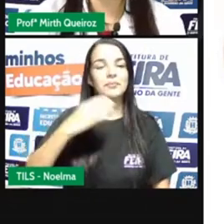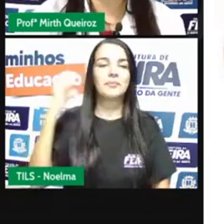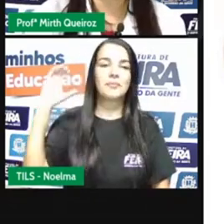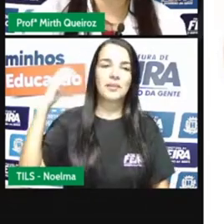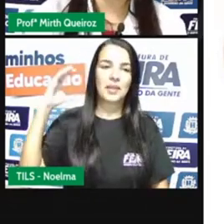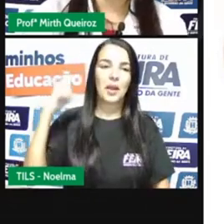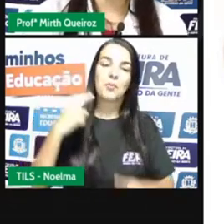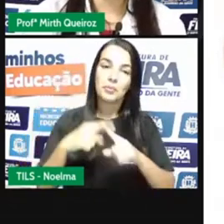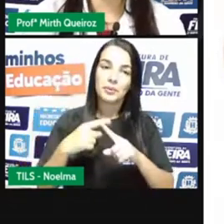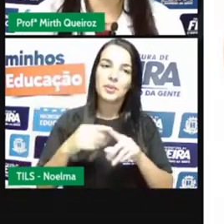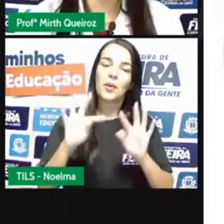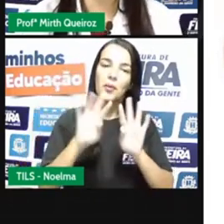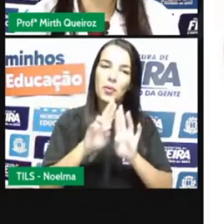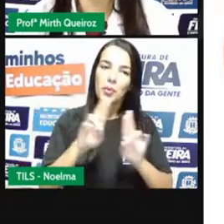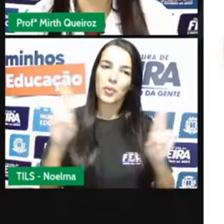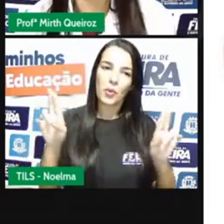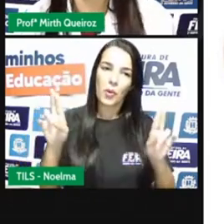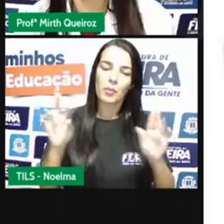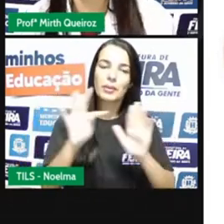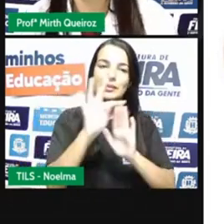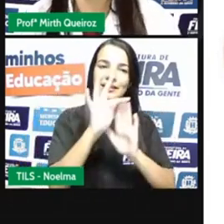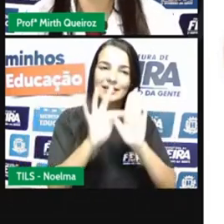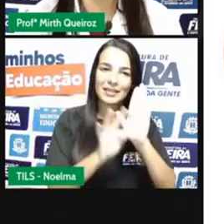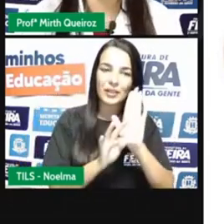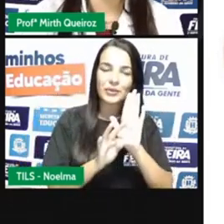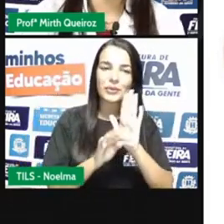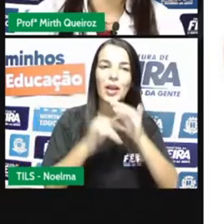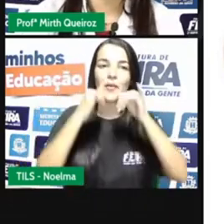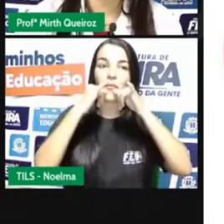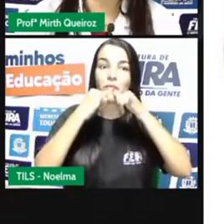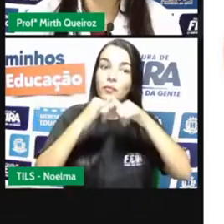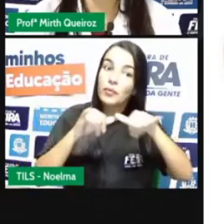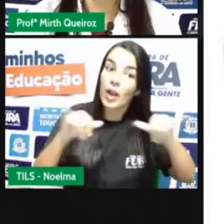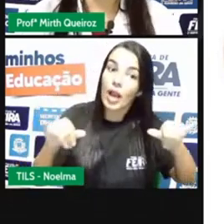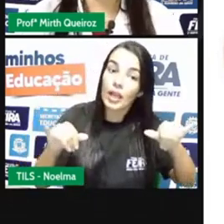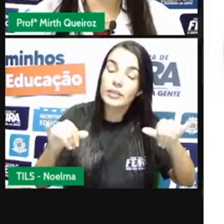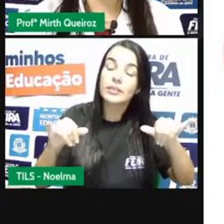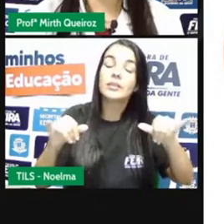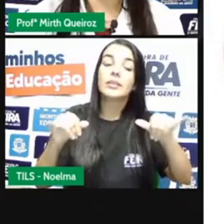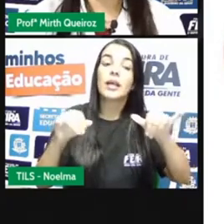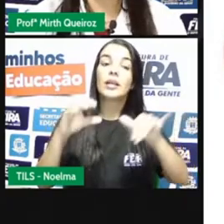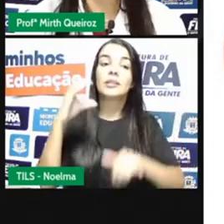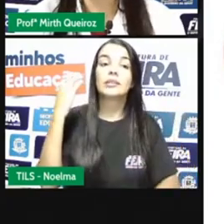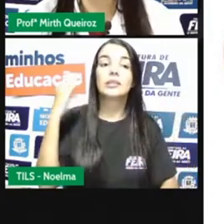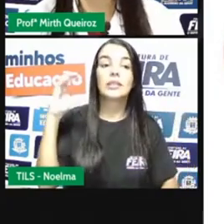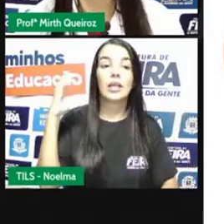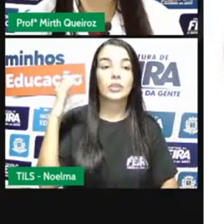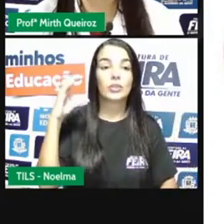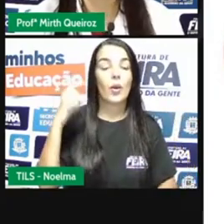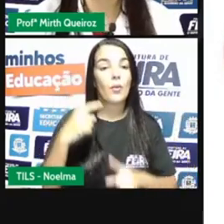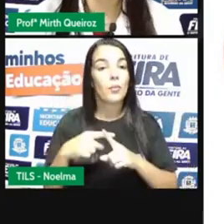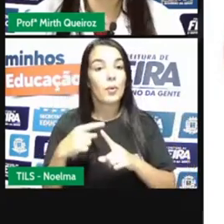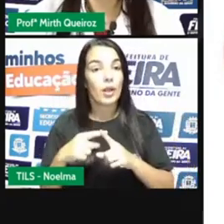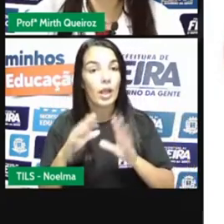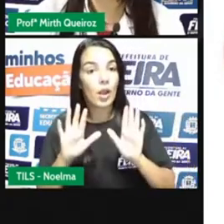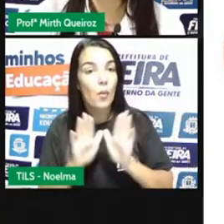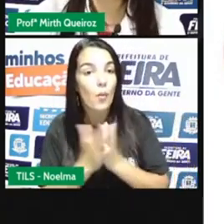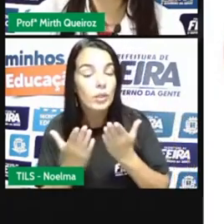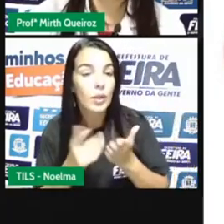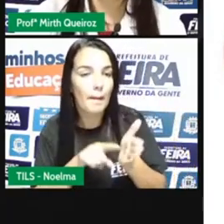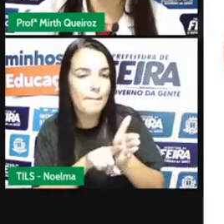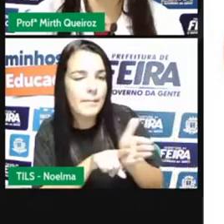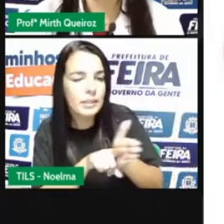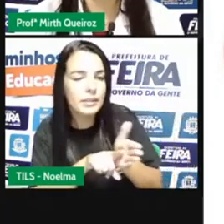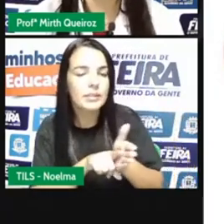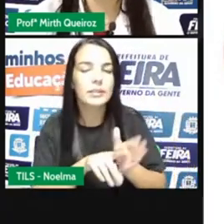isso que a gente chama de textos de divulgação científica, onde essa pesquisa, o resultado desses experimentos serão